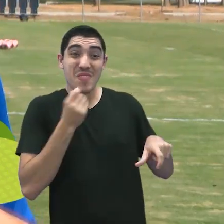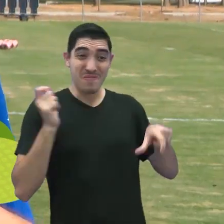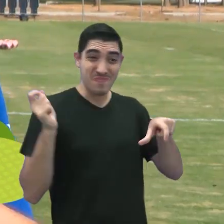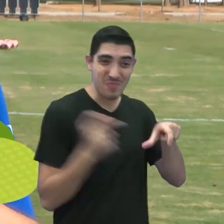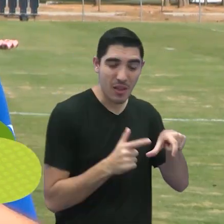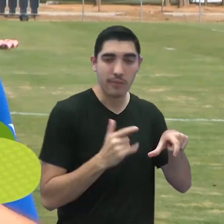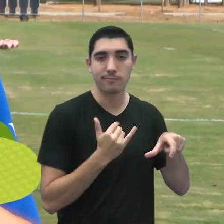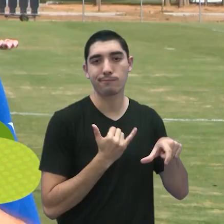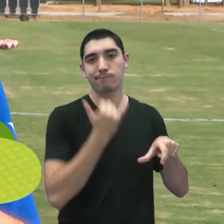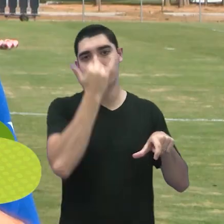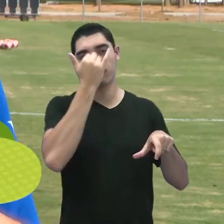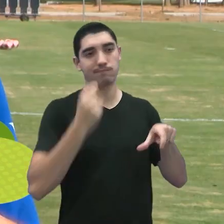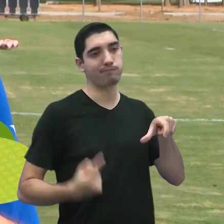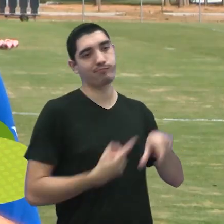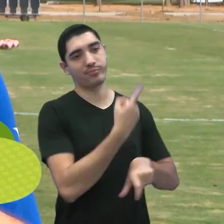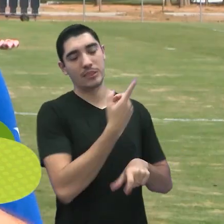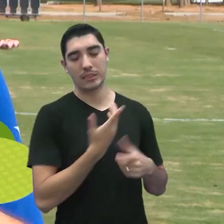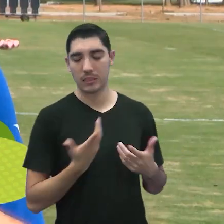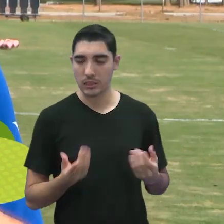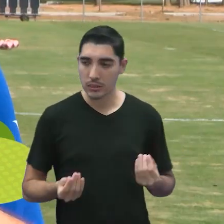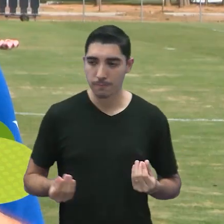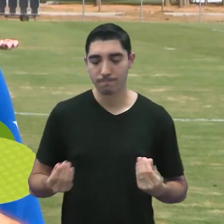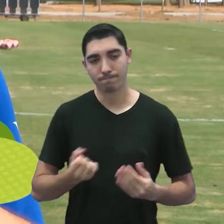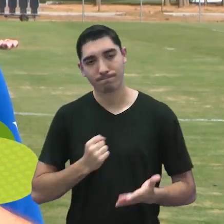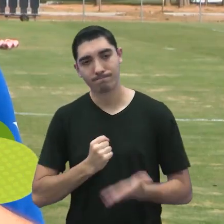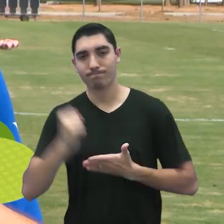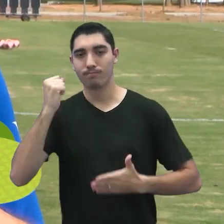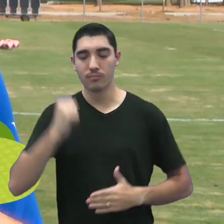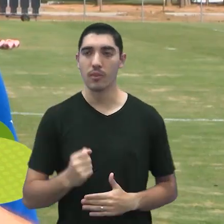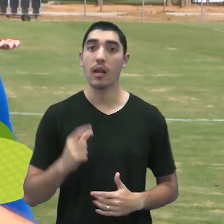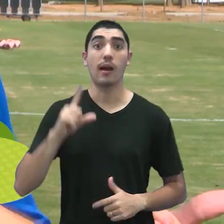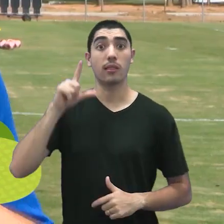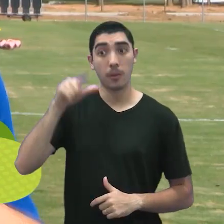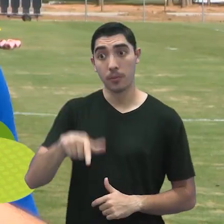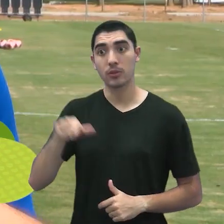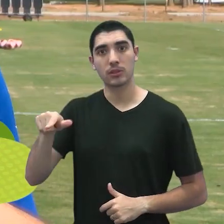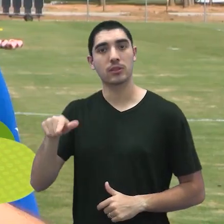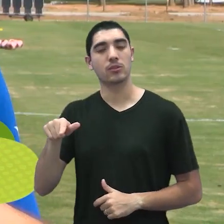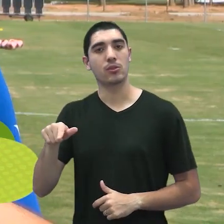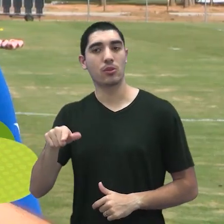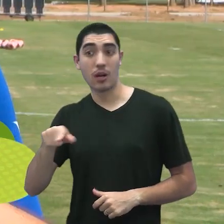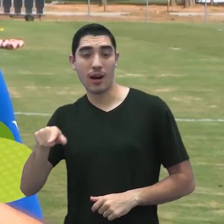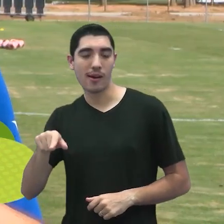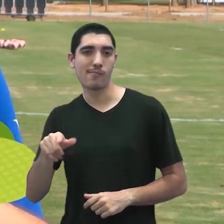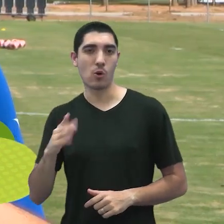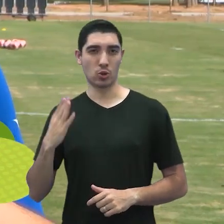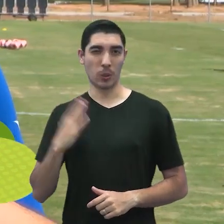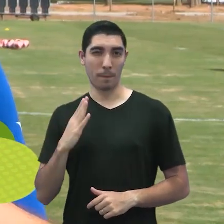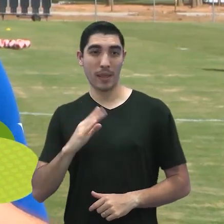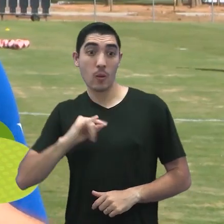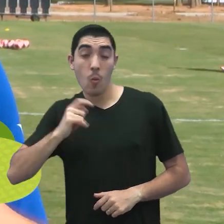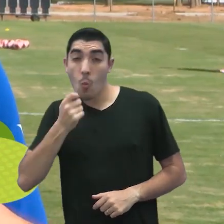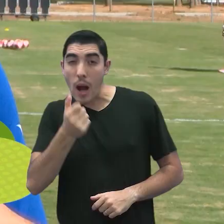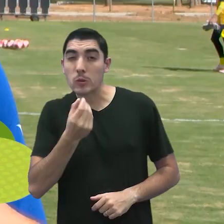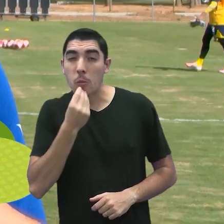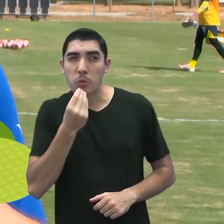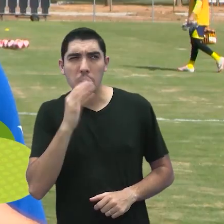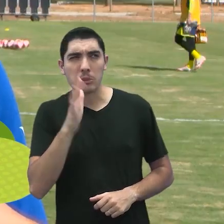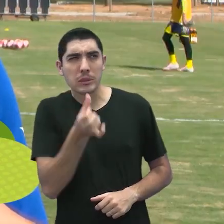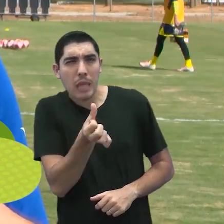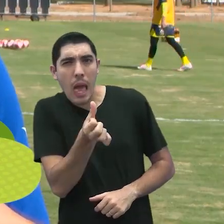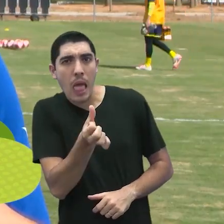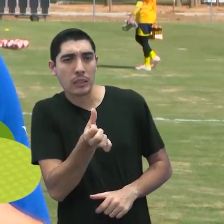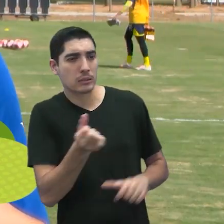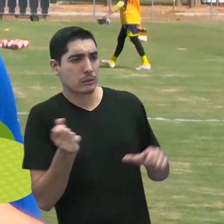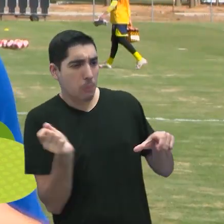de matar a disputa, né? Acabou não matando. Eles acabaram tendo passado à frente, acho que não lembro por quantas oportunidades,